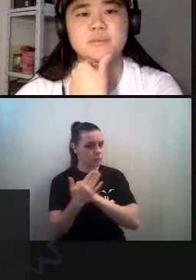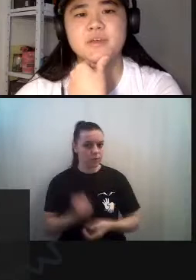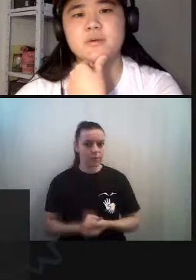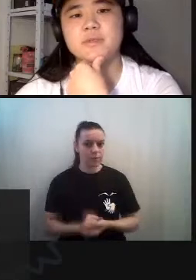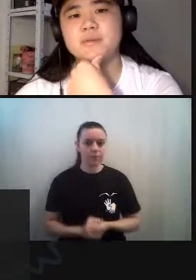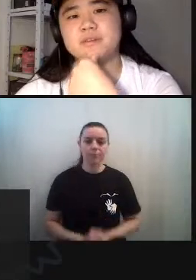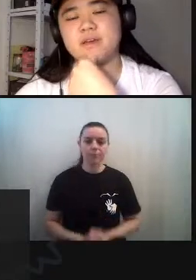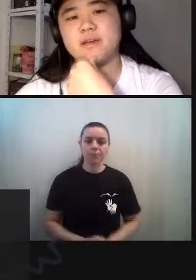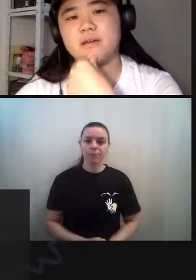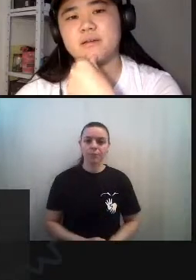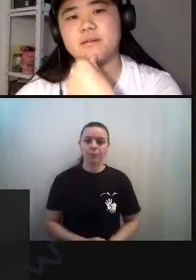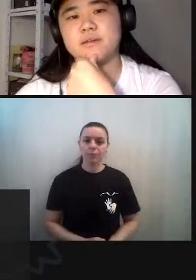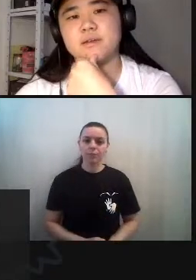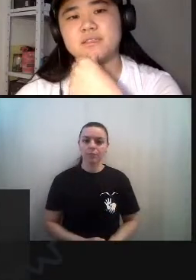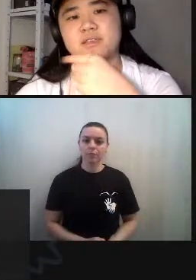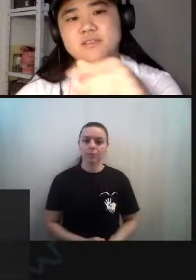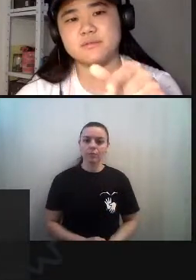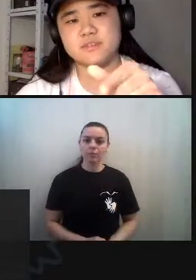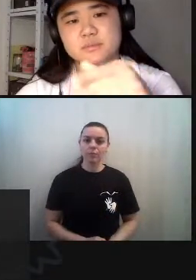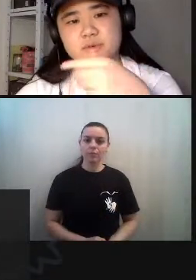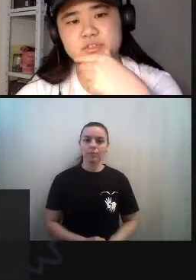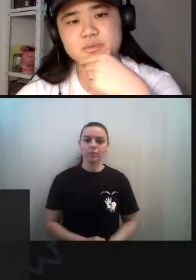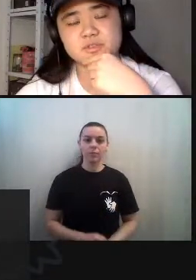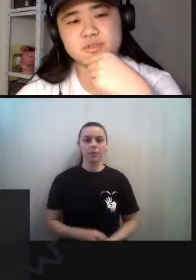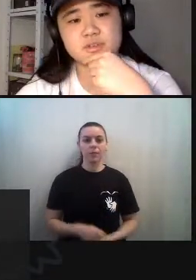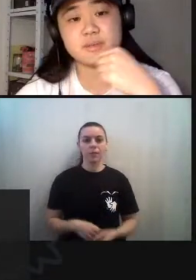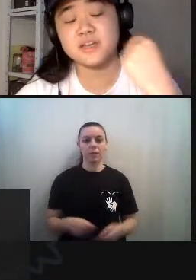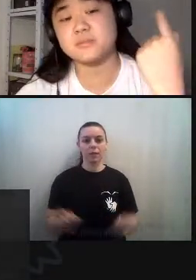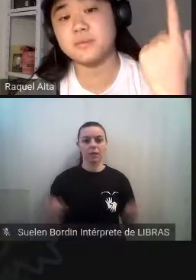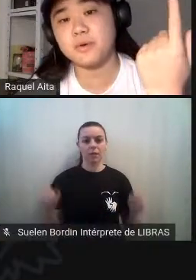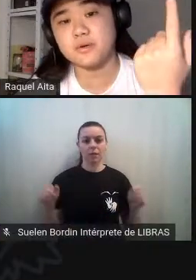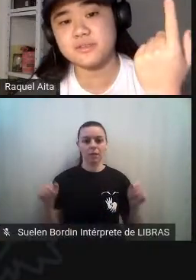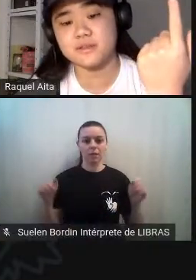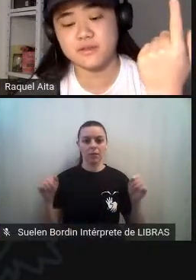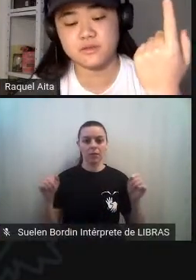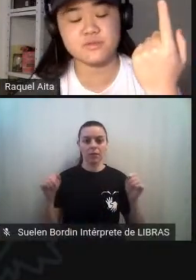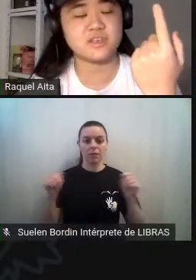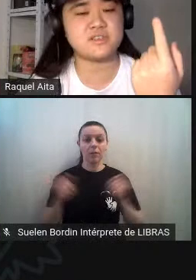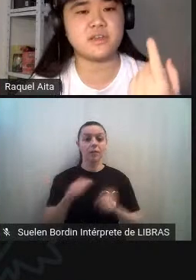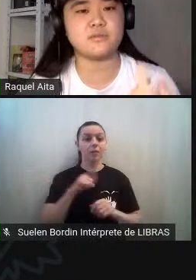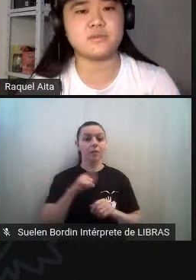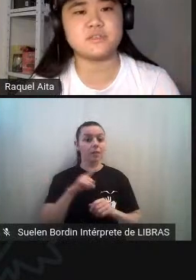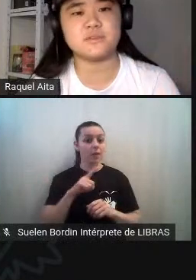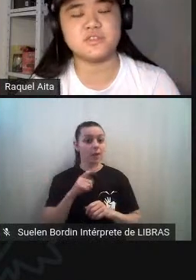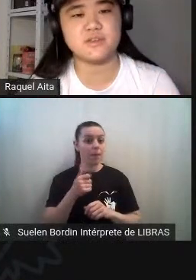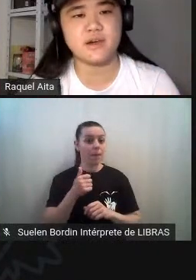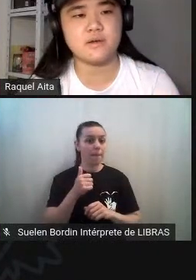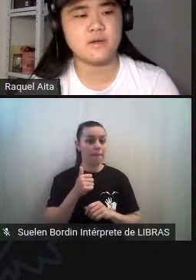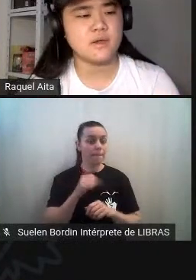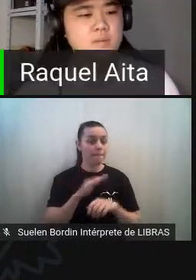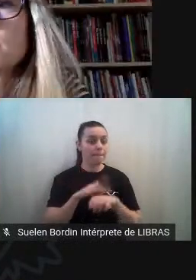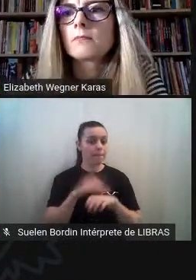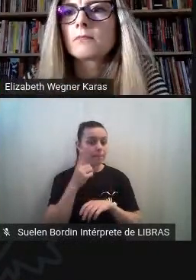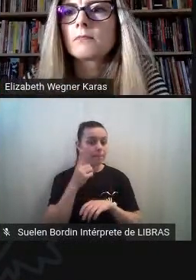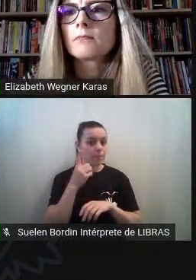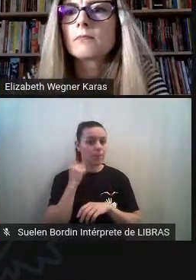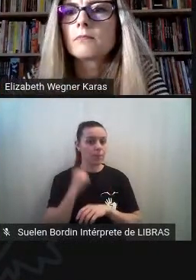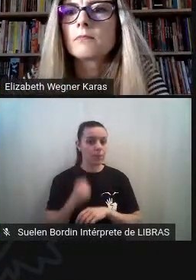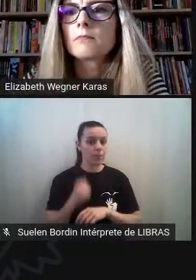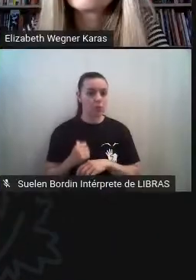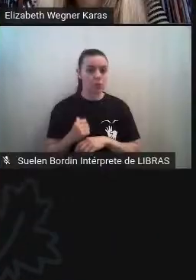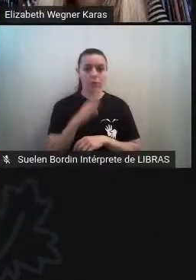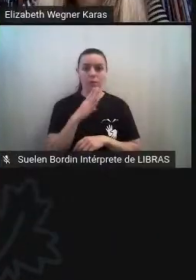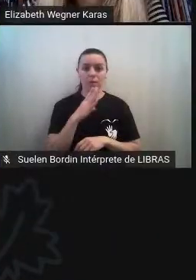Então, eu acho que o Eduardo... essa questão das bolsas, professora. Tem mais uma bolsa, né, que eu não sei se é do conhecimento geral, mas é a bolsa